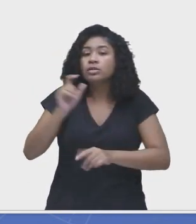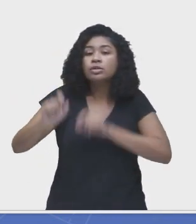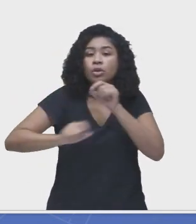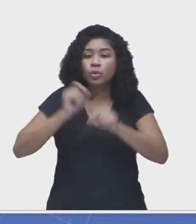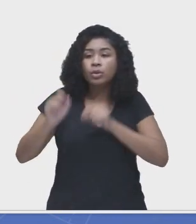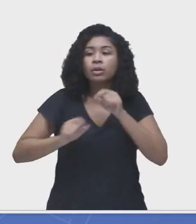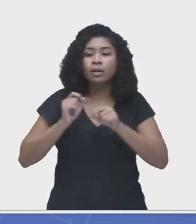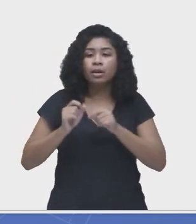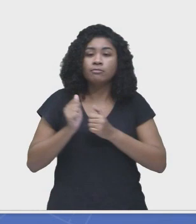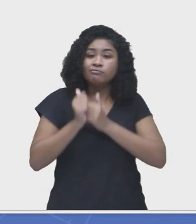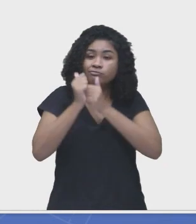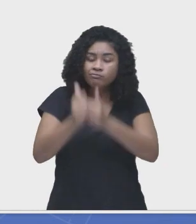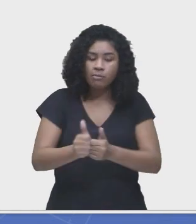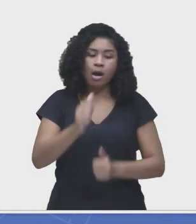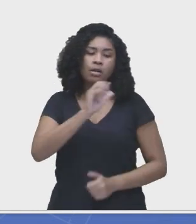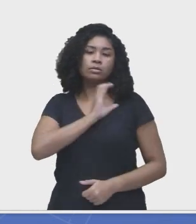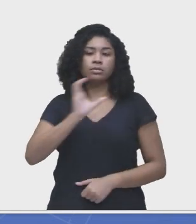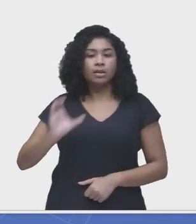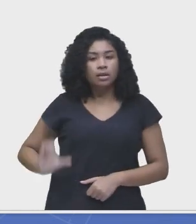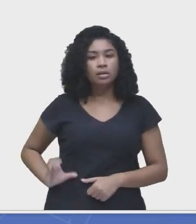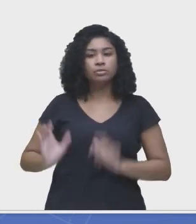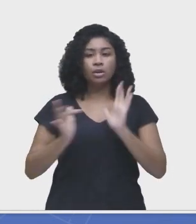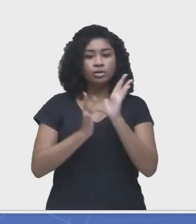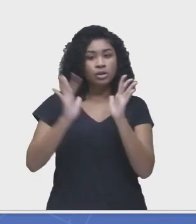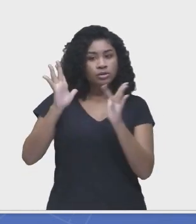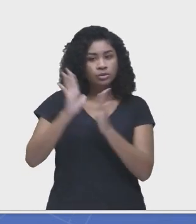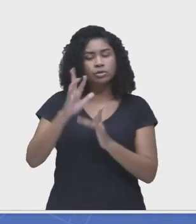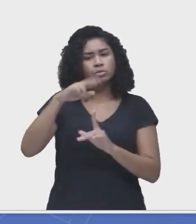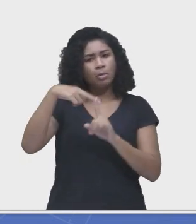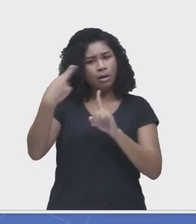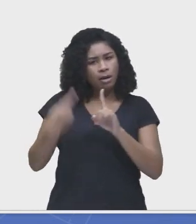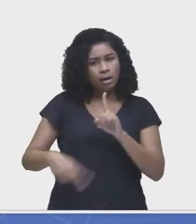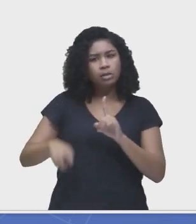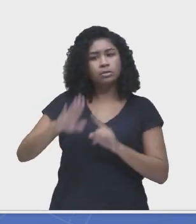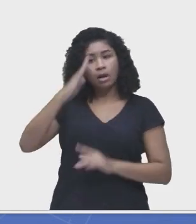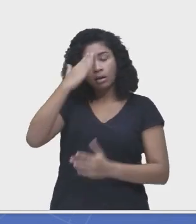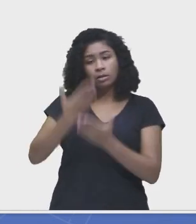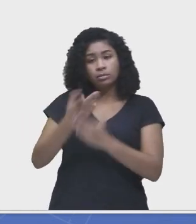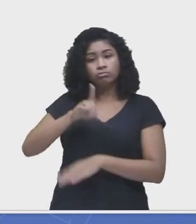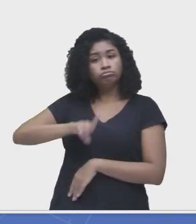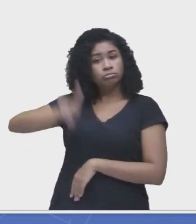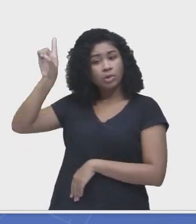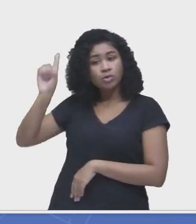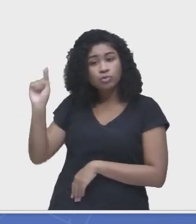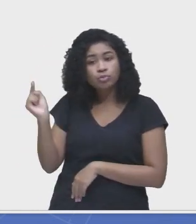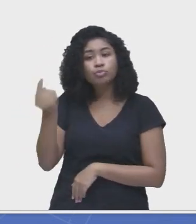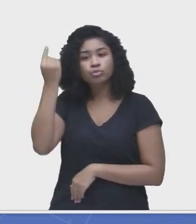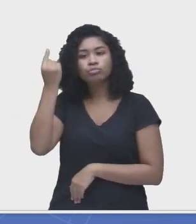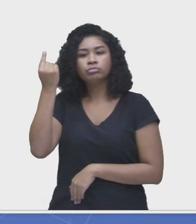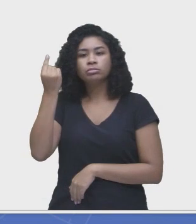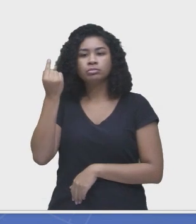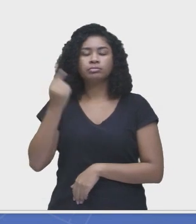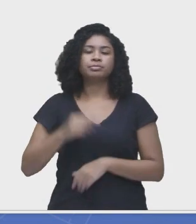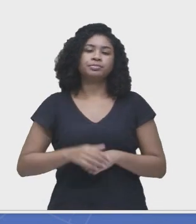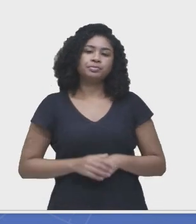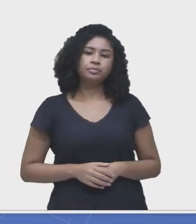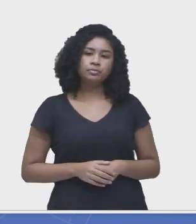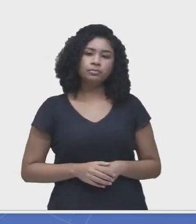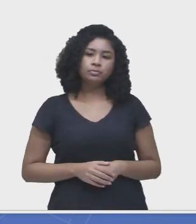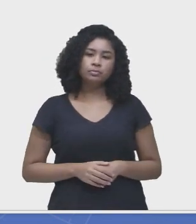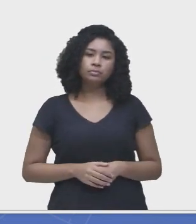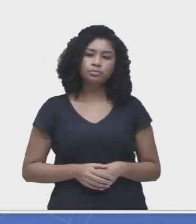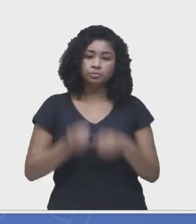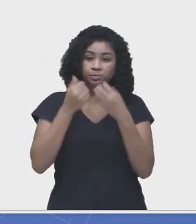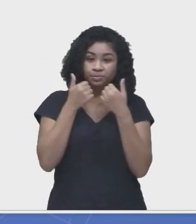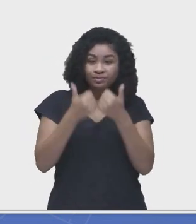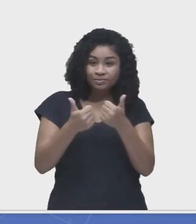religião monoteísta, que, consequentemente, se inspirou ali no monoteísmo dos povos hebreus. Tudo bem? Então, vamos lá. Um